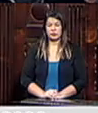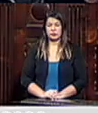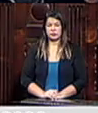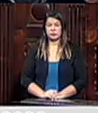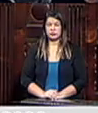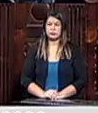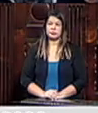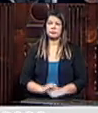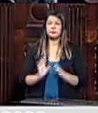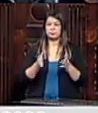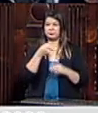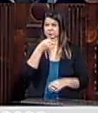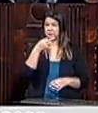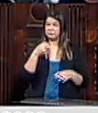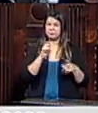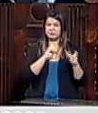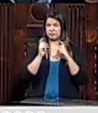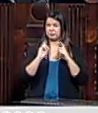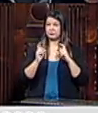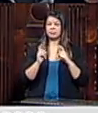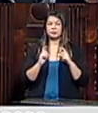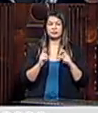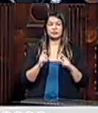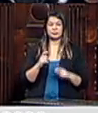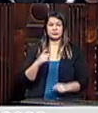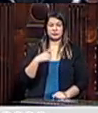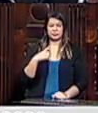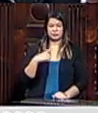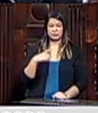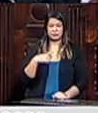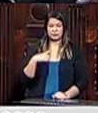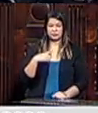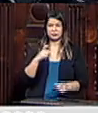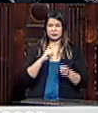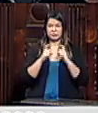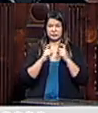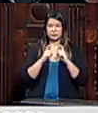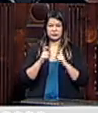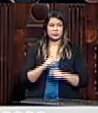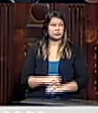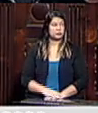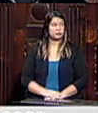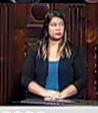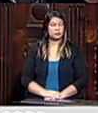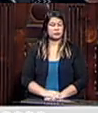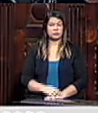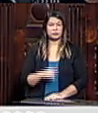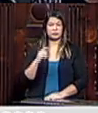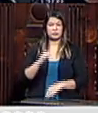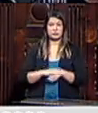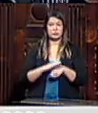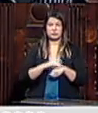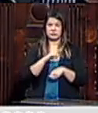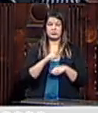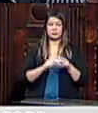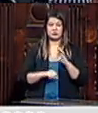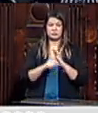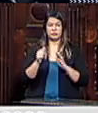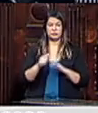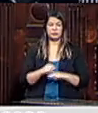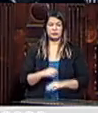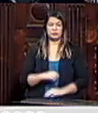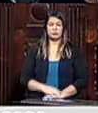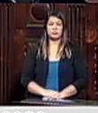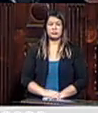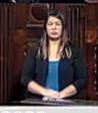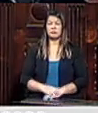Com os pareceres emitidos em discussão, para discutir daqui de baixo? Aqui de baixo, rapidinho, presidente. É porque pediu primeiro o deputado Julianelli, em seguida